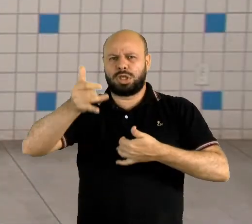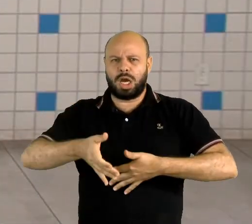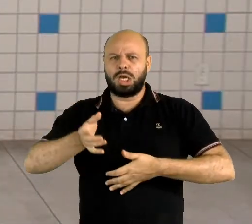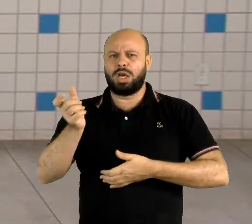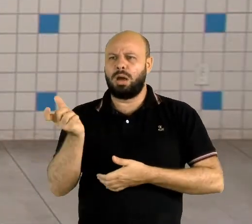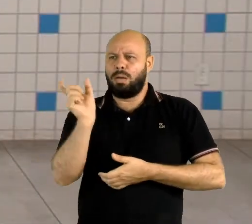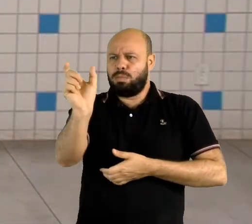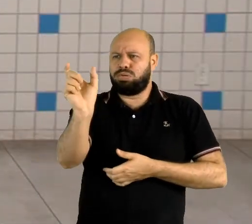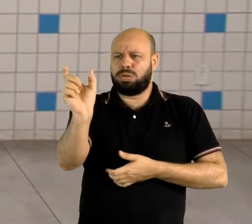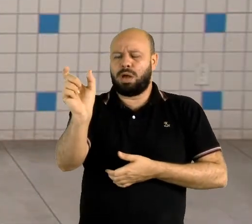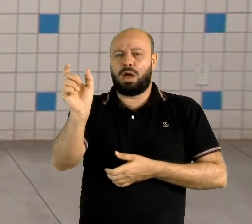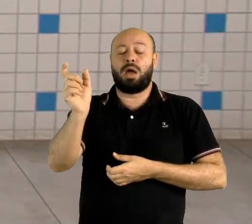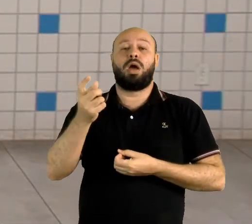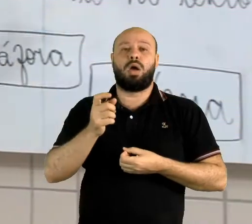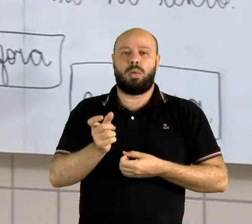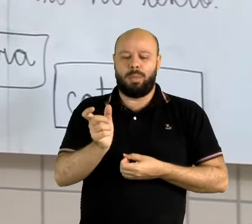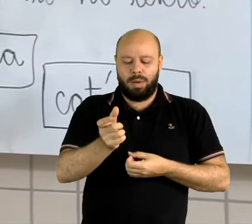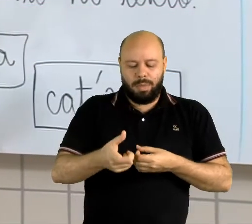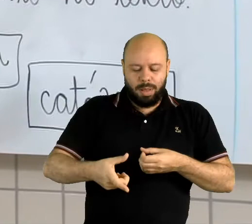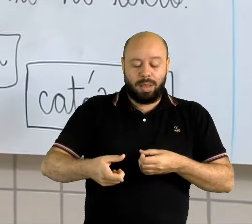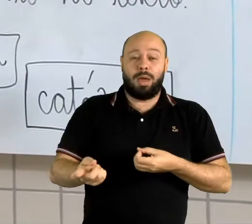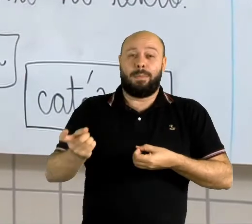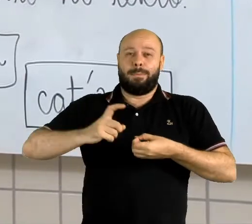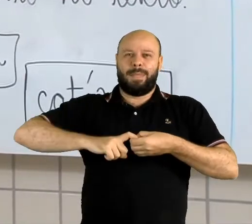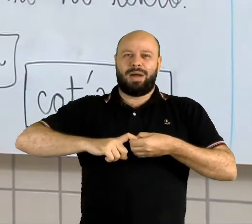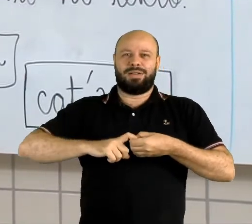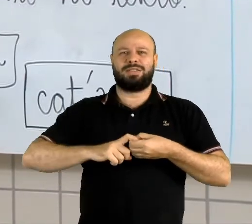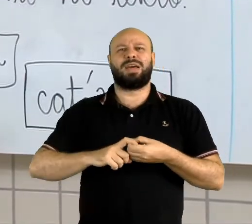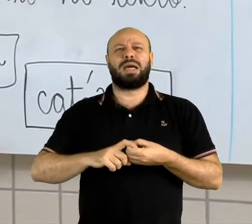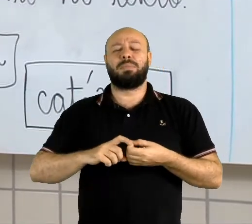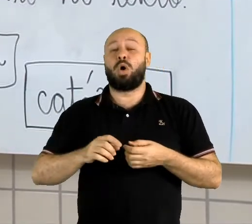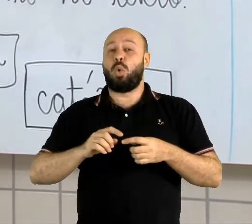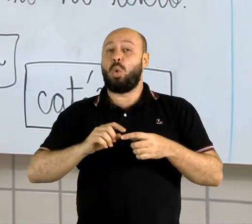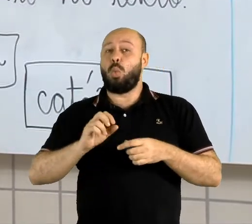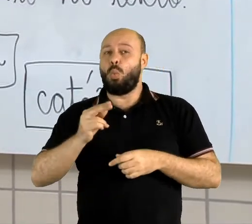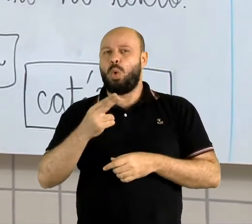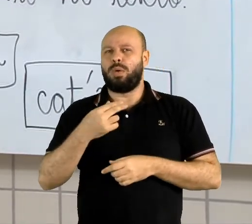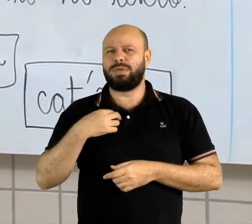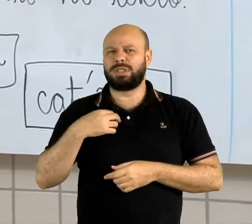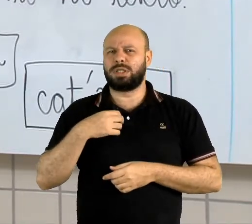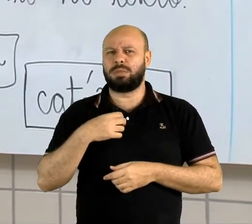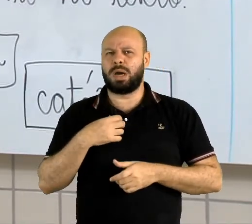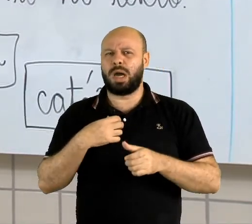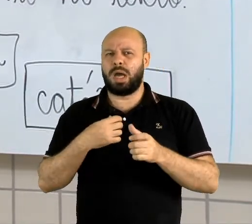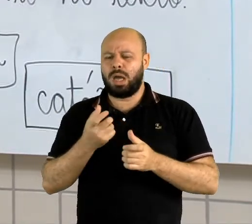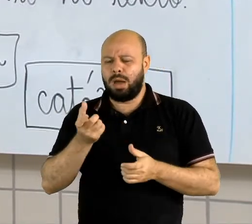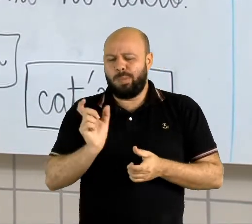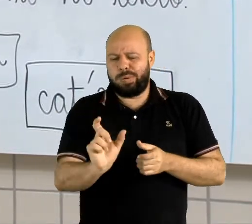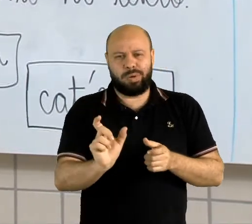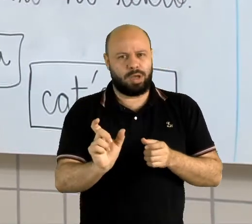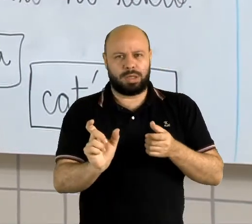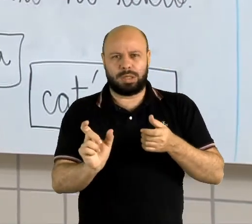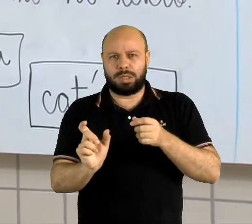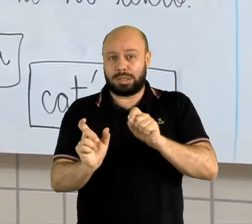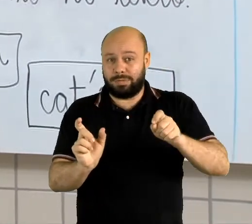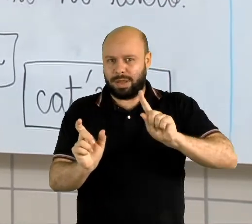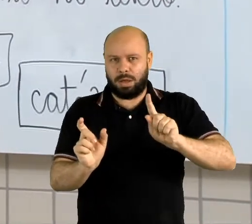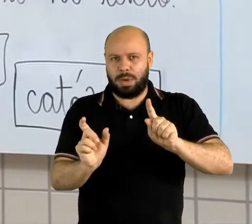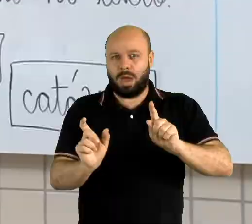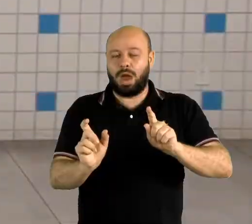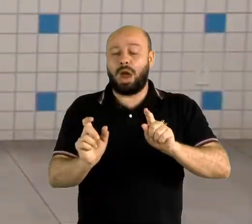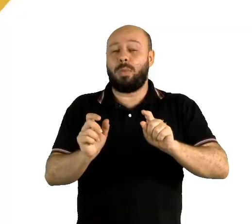anteriormente, como eu posso antecipar algo que eu ainda irei falar. Vamos lá para o